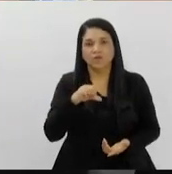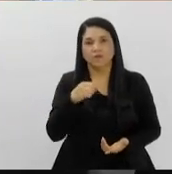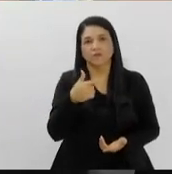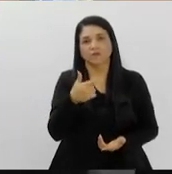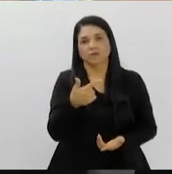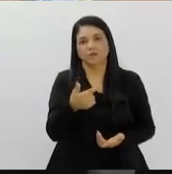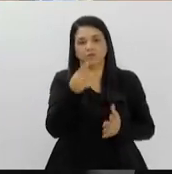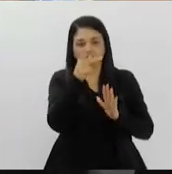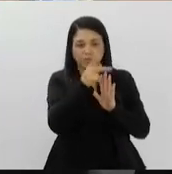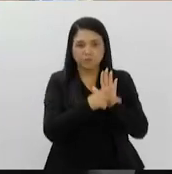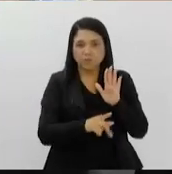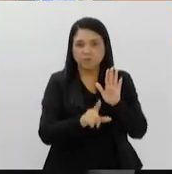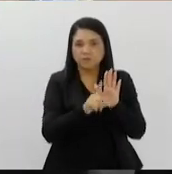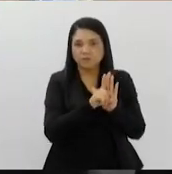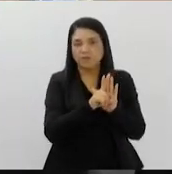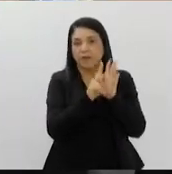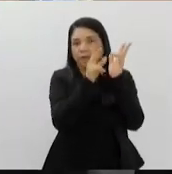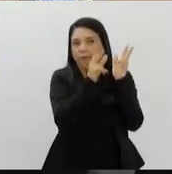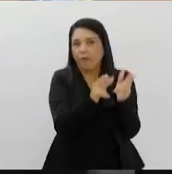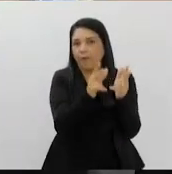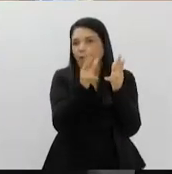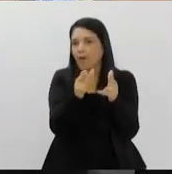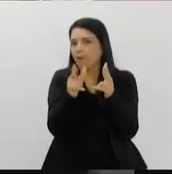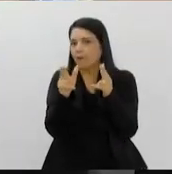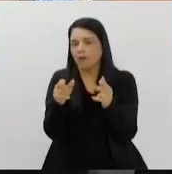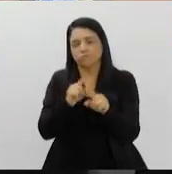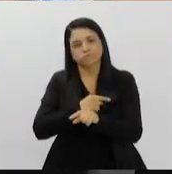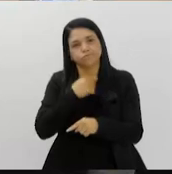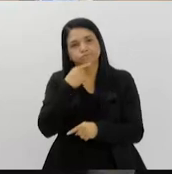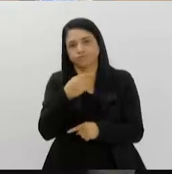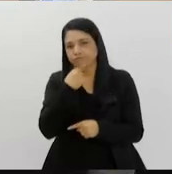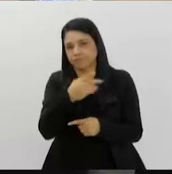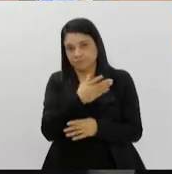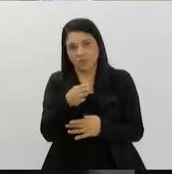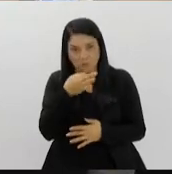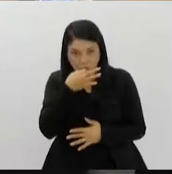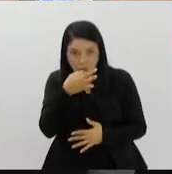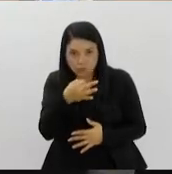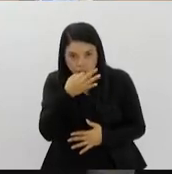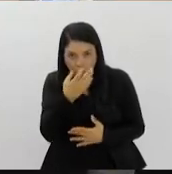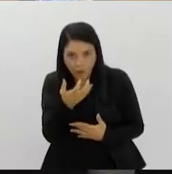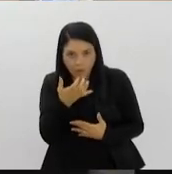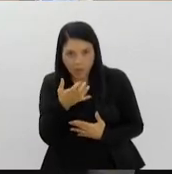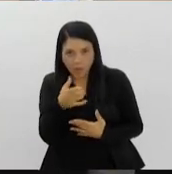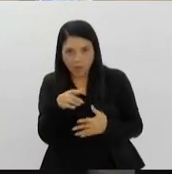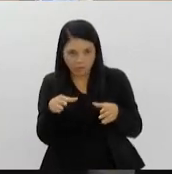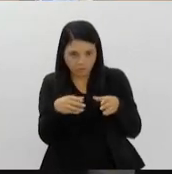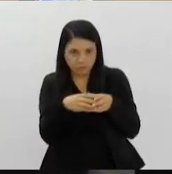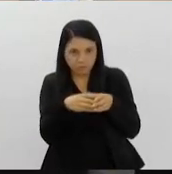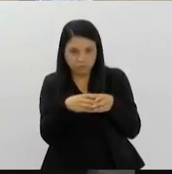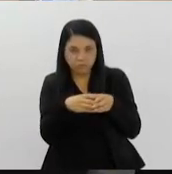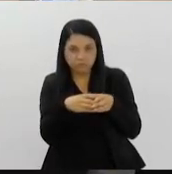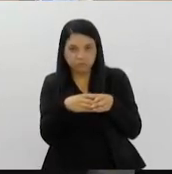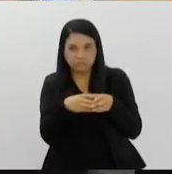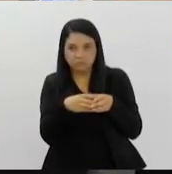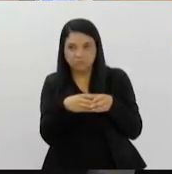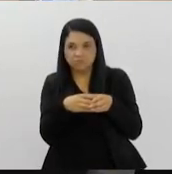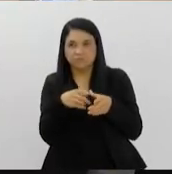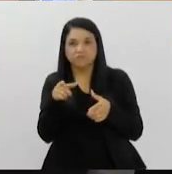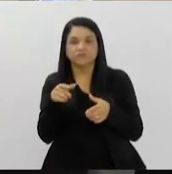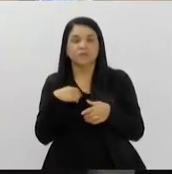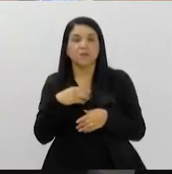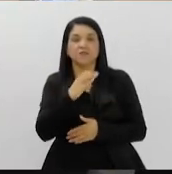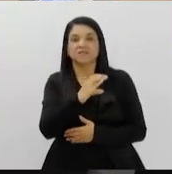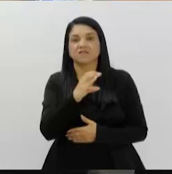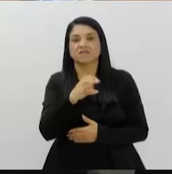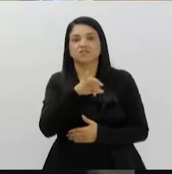92 projetos de leis iguais, pô. Só quer uma sugestão sobre essa comissão? Sim. Dá essa atribuição para a CCJ,